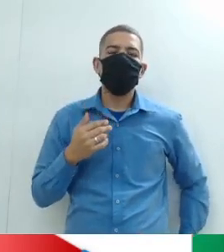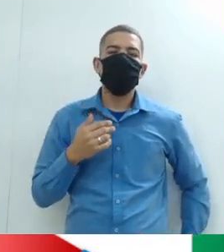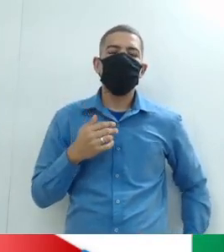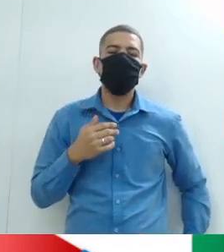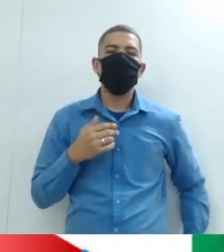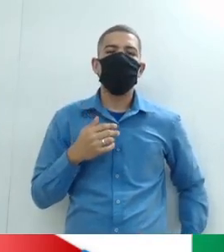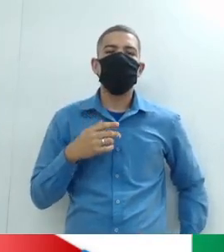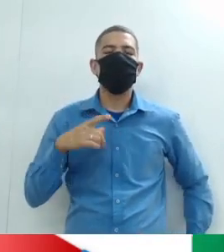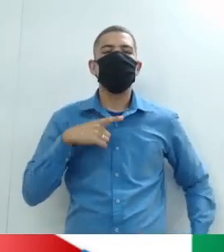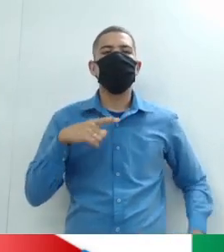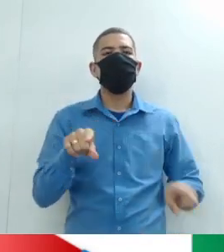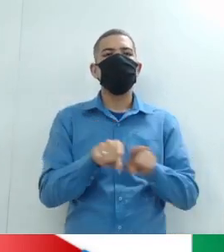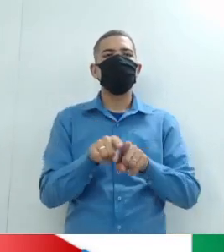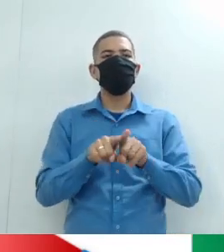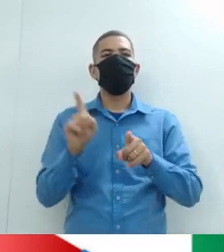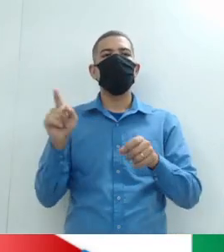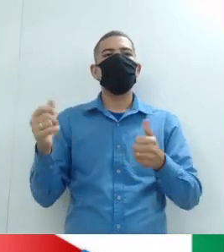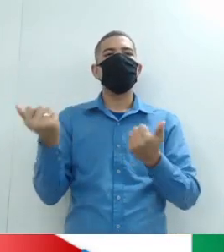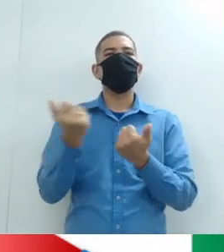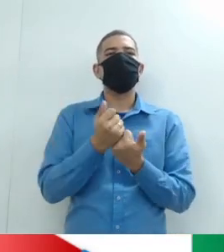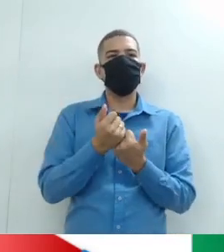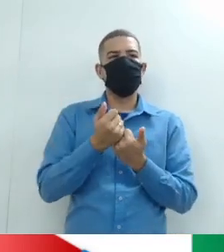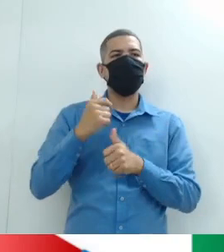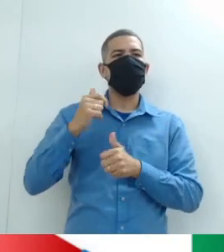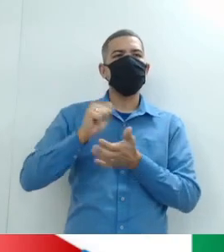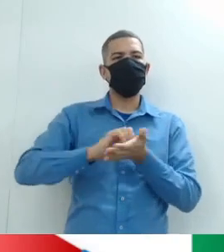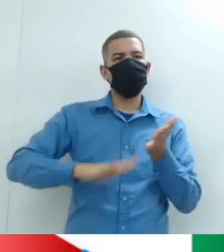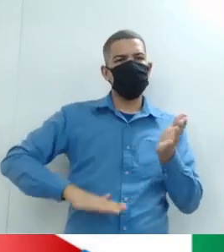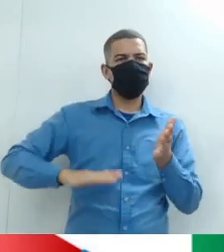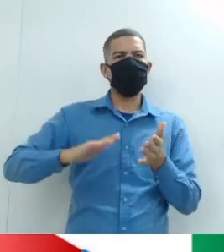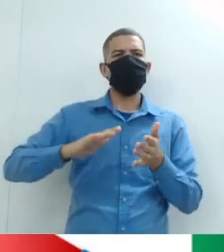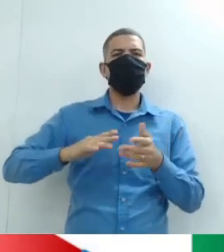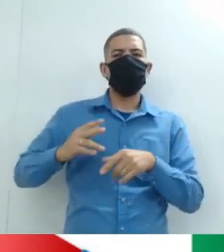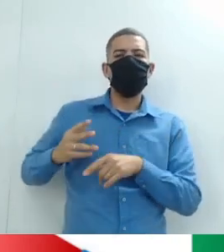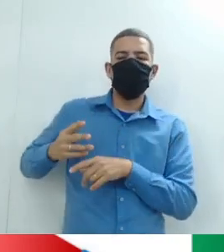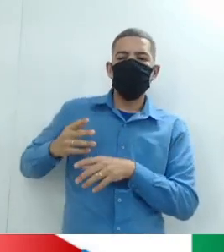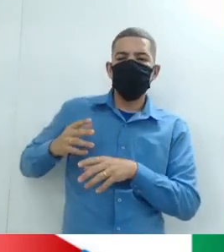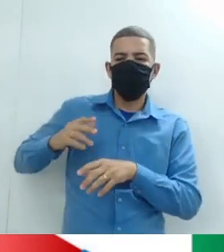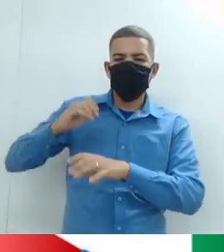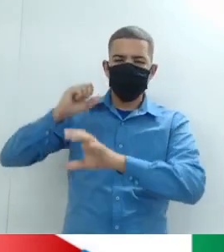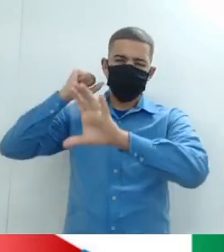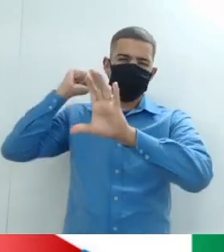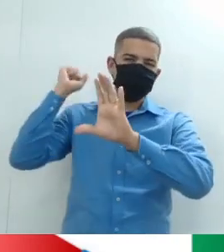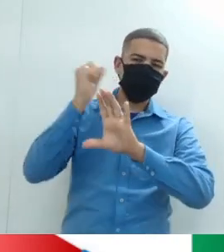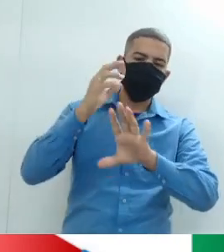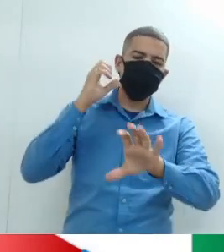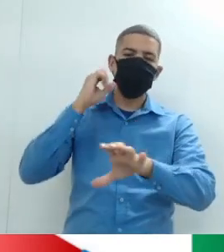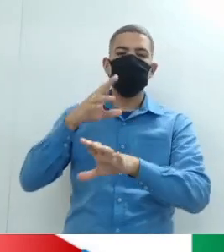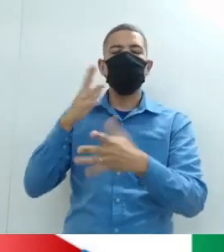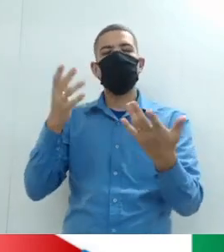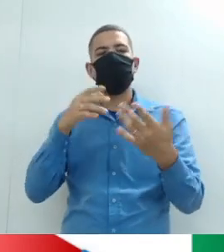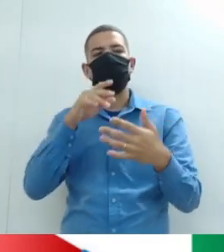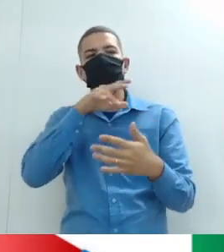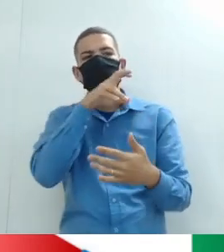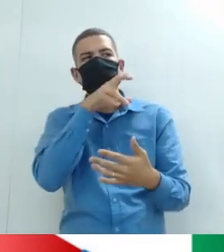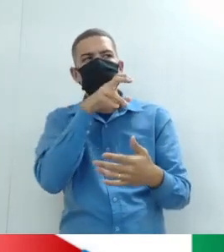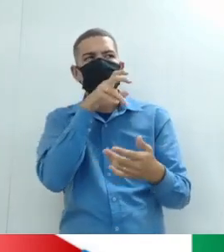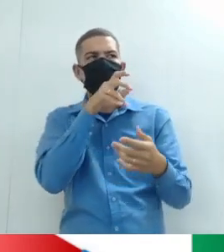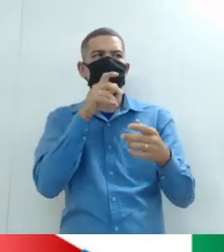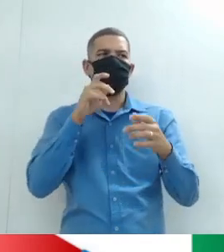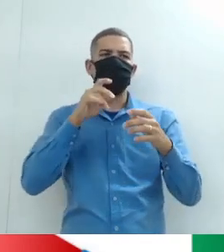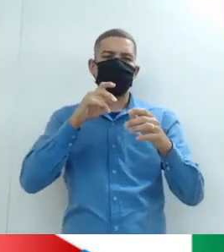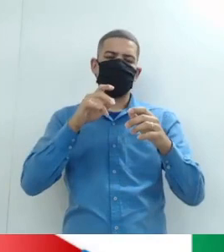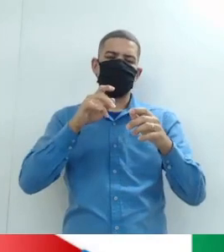à substituição, né, da atividade de caça e coleta de frutas pela domesticação de animais e o plantio